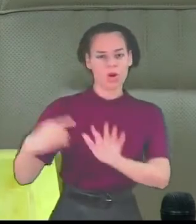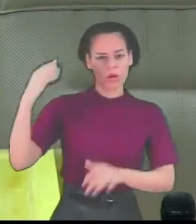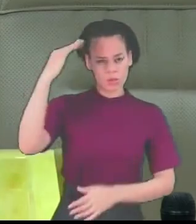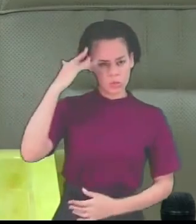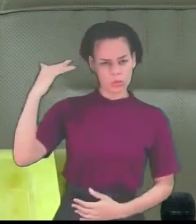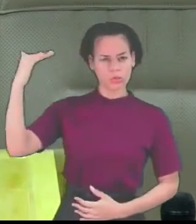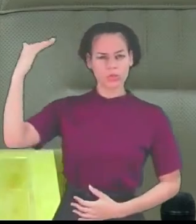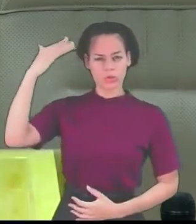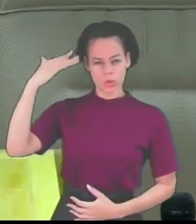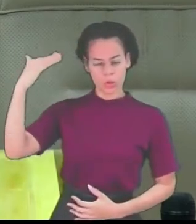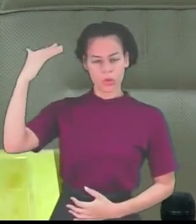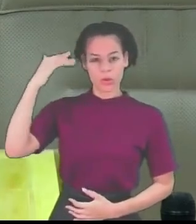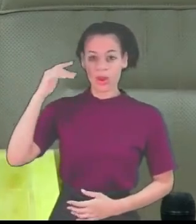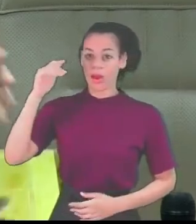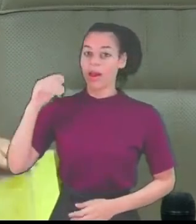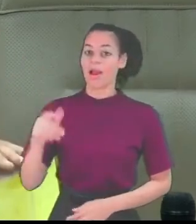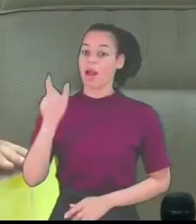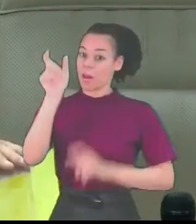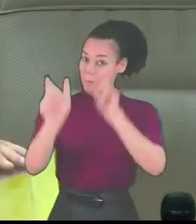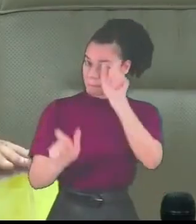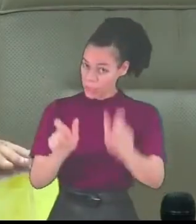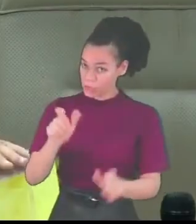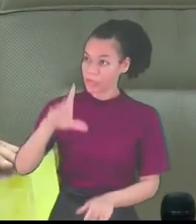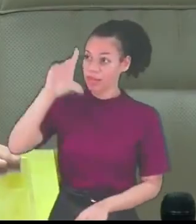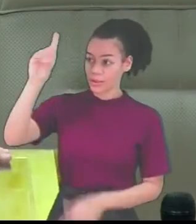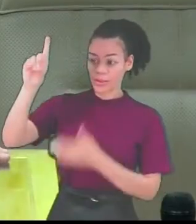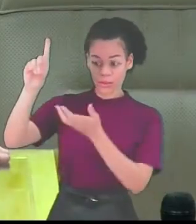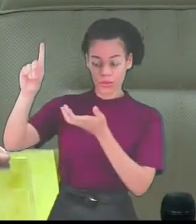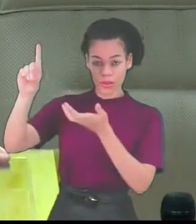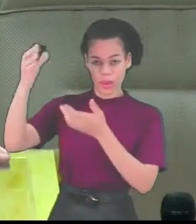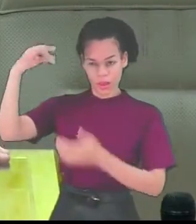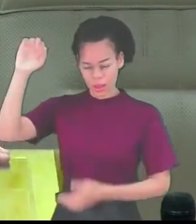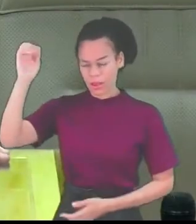àqueles que eles querem ela lá